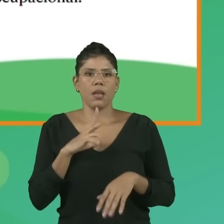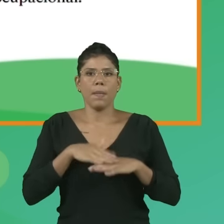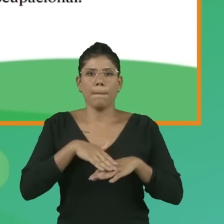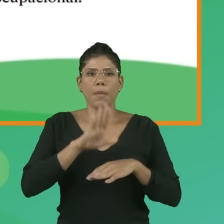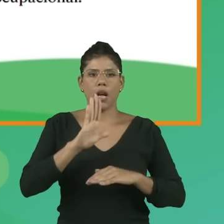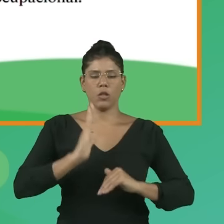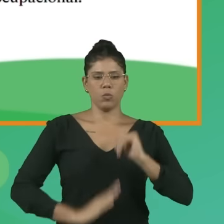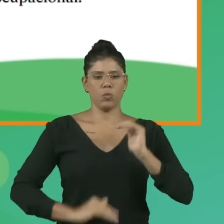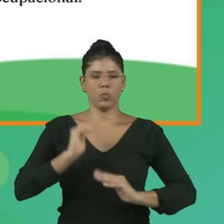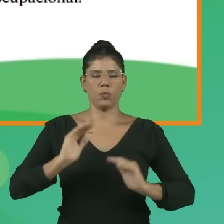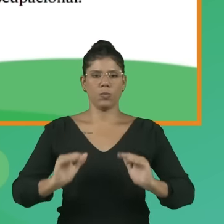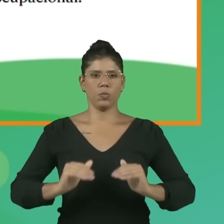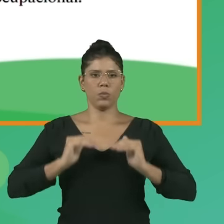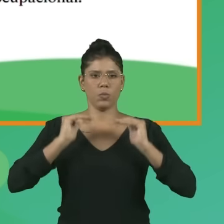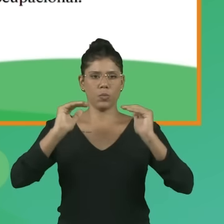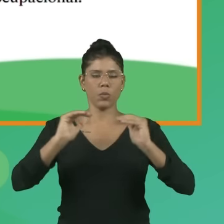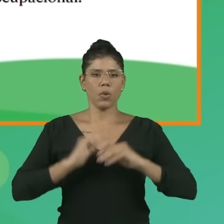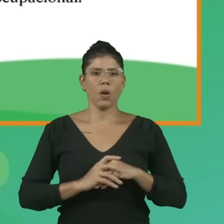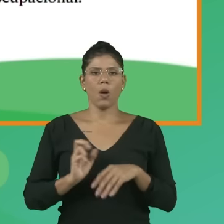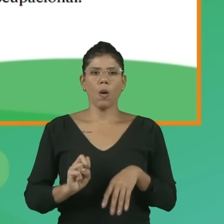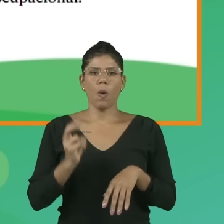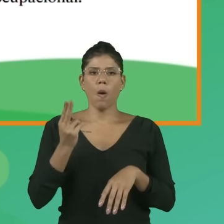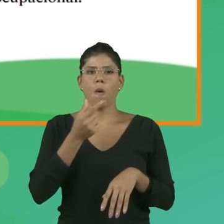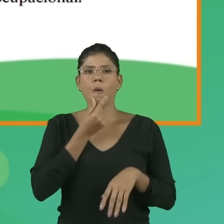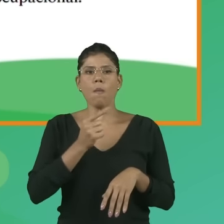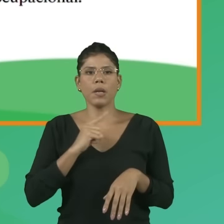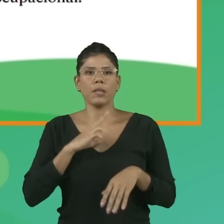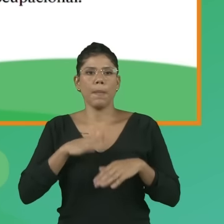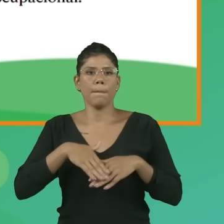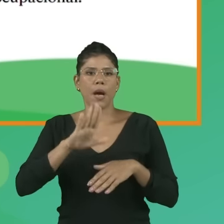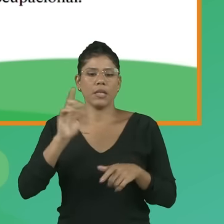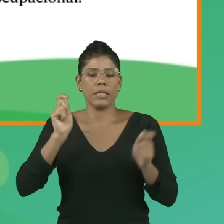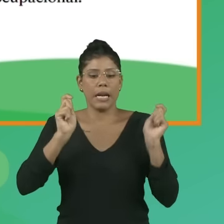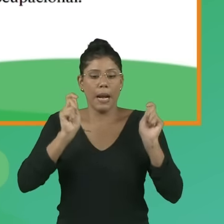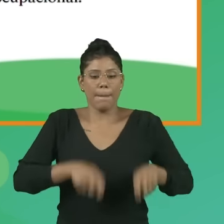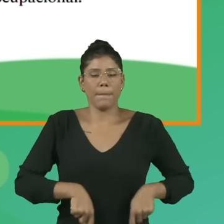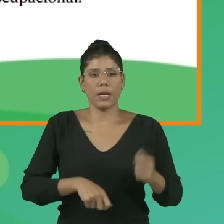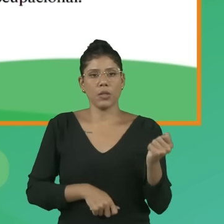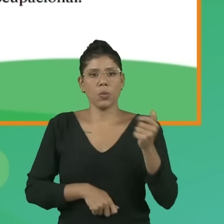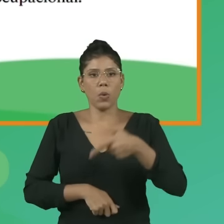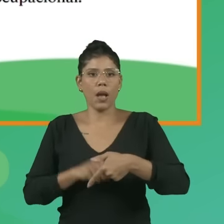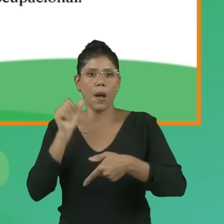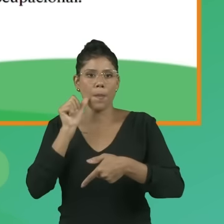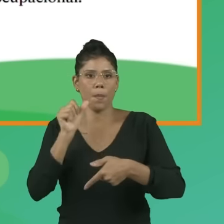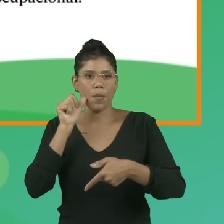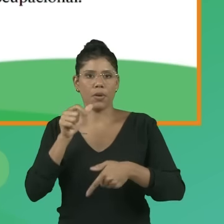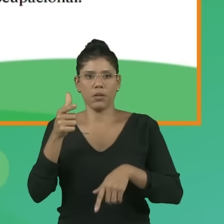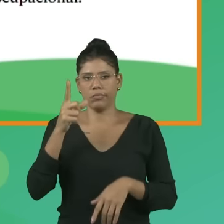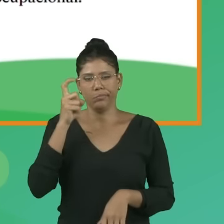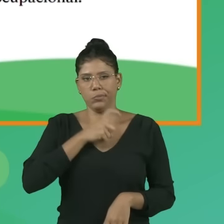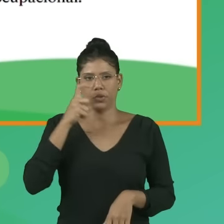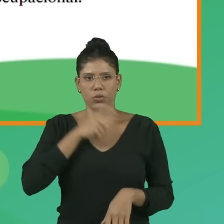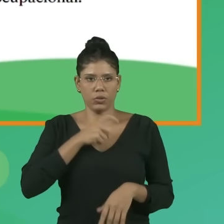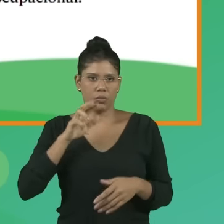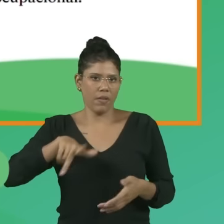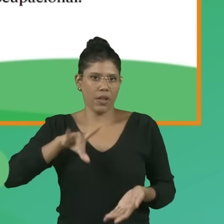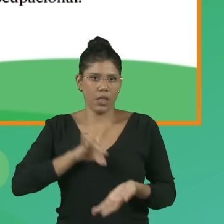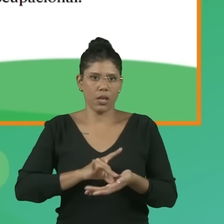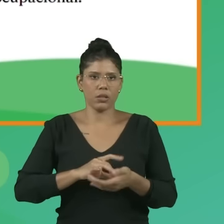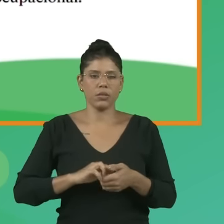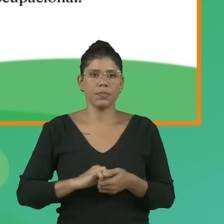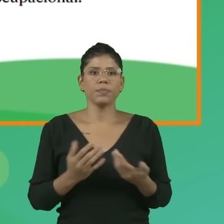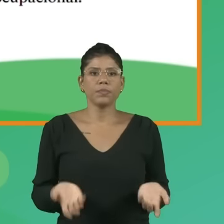profissionalismo ou eles têm mais capacidades do que as mulheres, o que é uma grande mentira. Então,